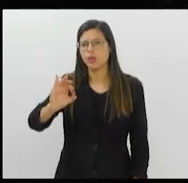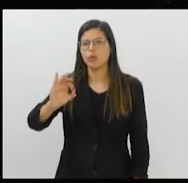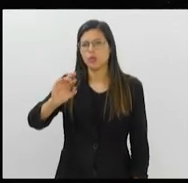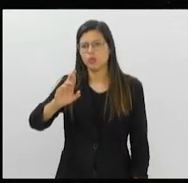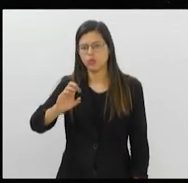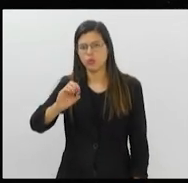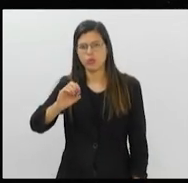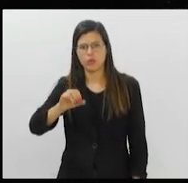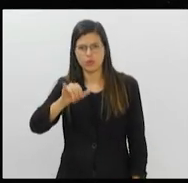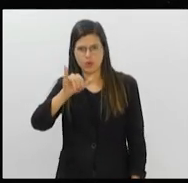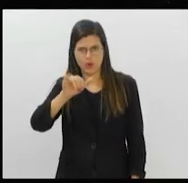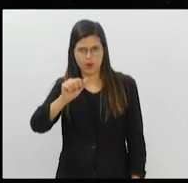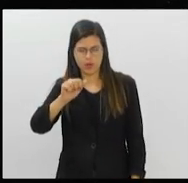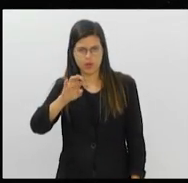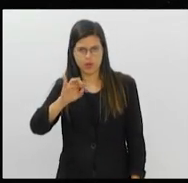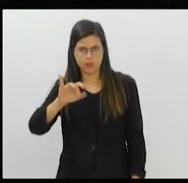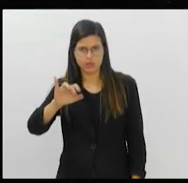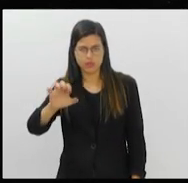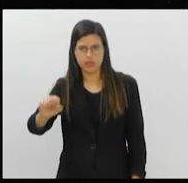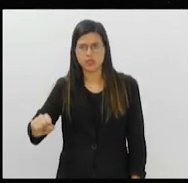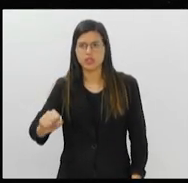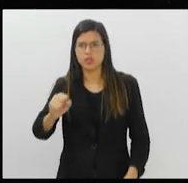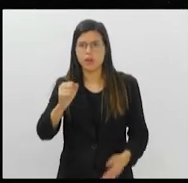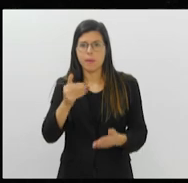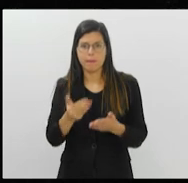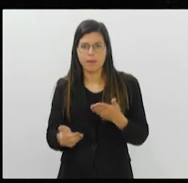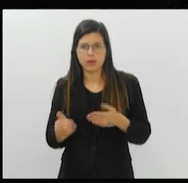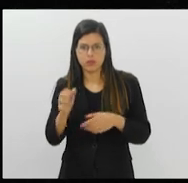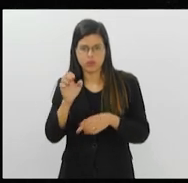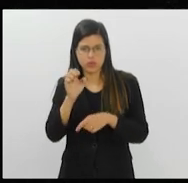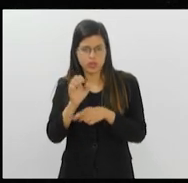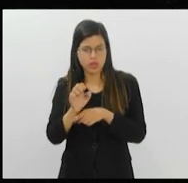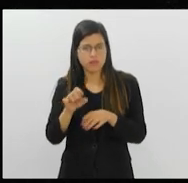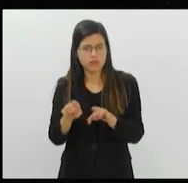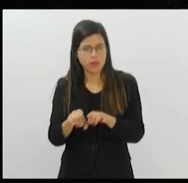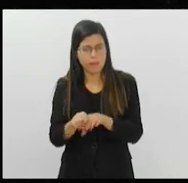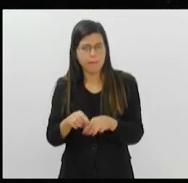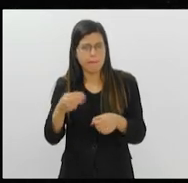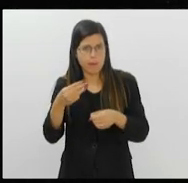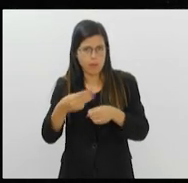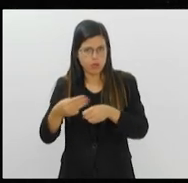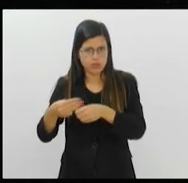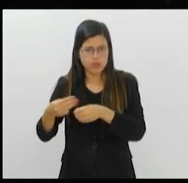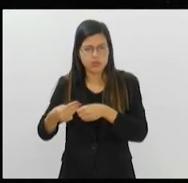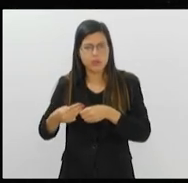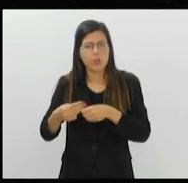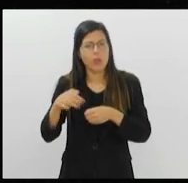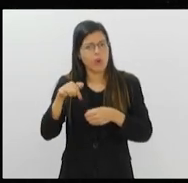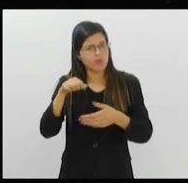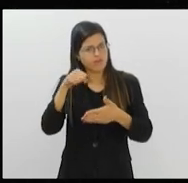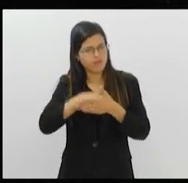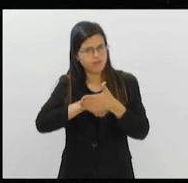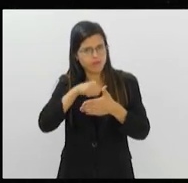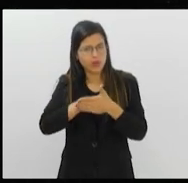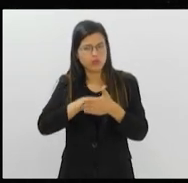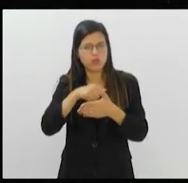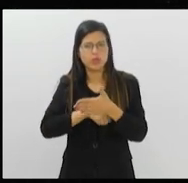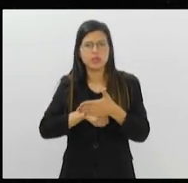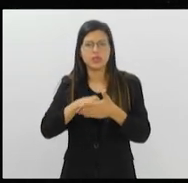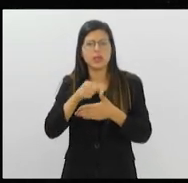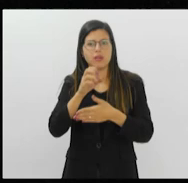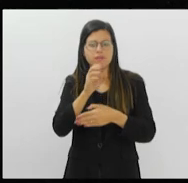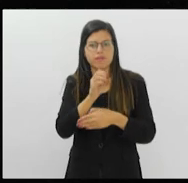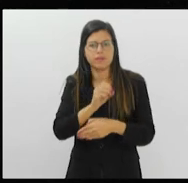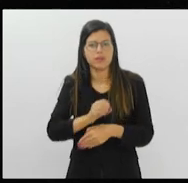estados e perdem os municípios. E essa é uma luta, deputado Sérgio